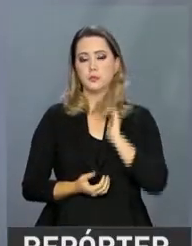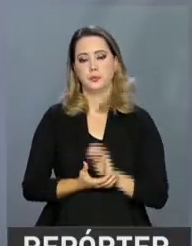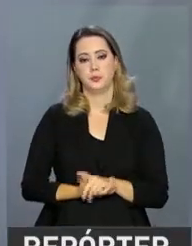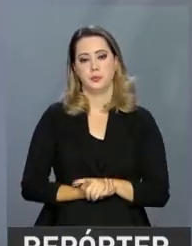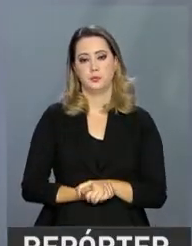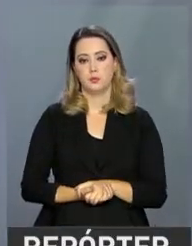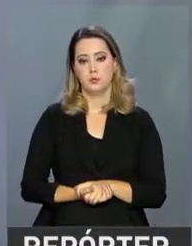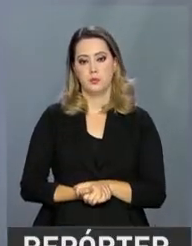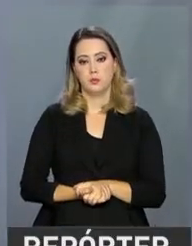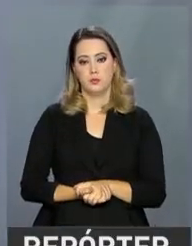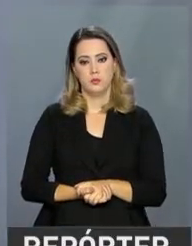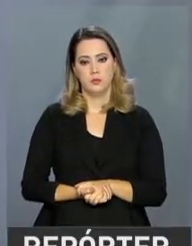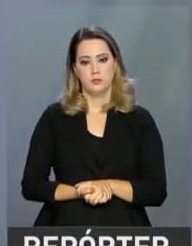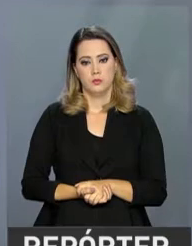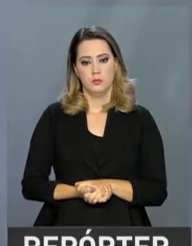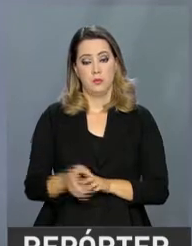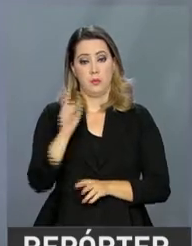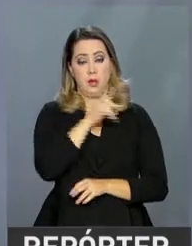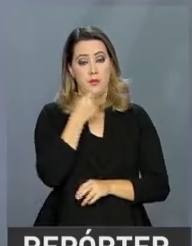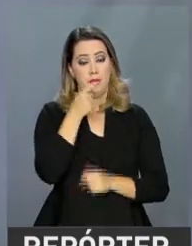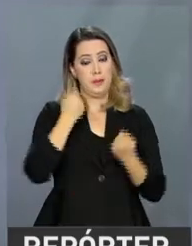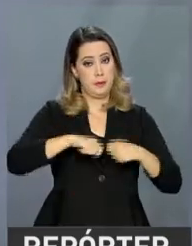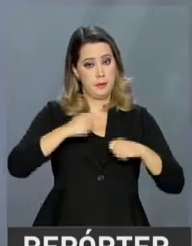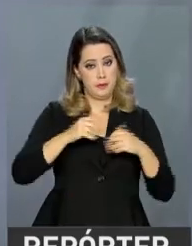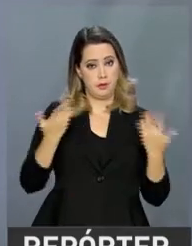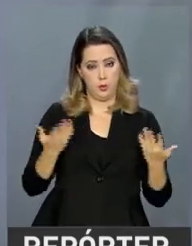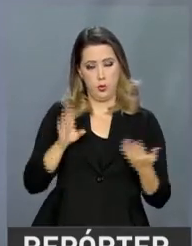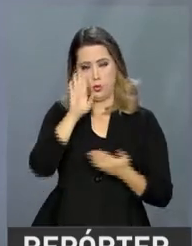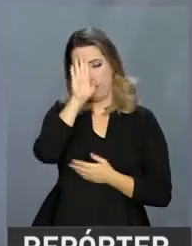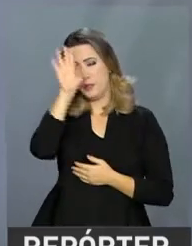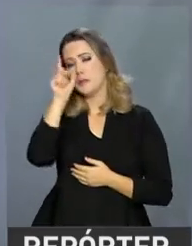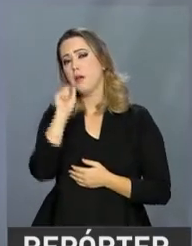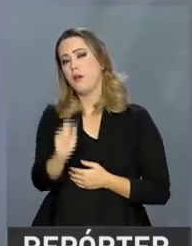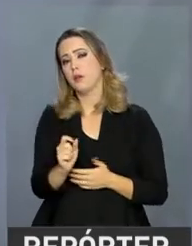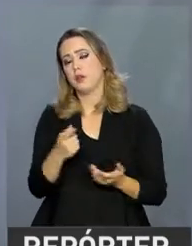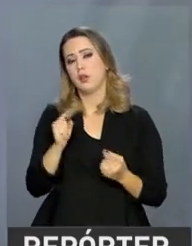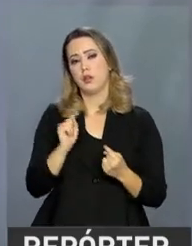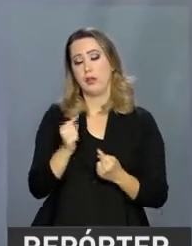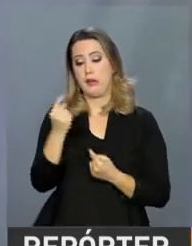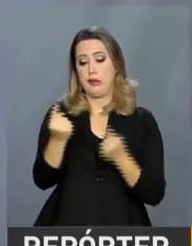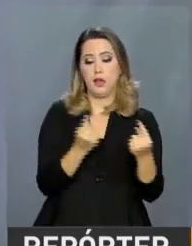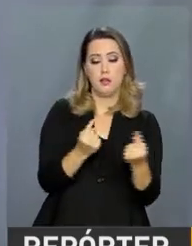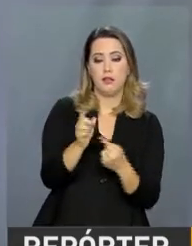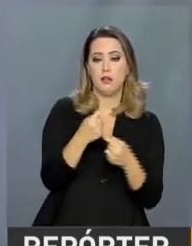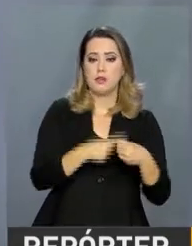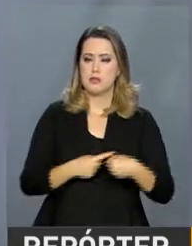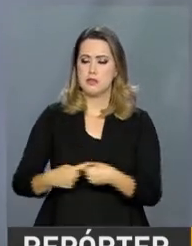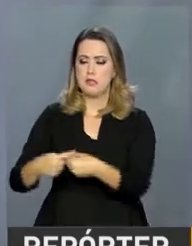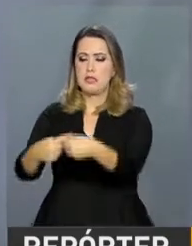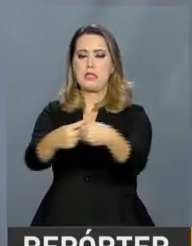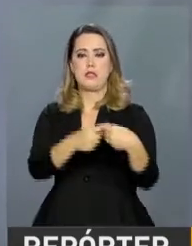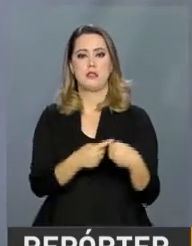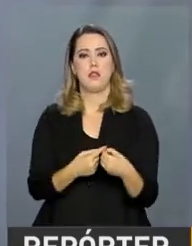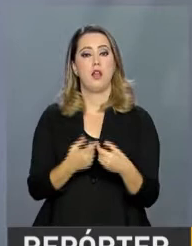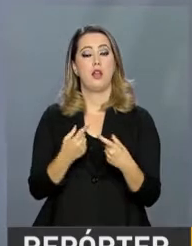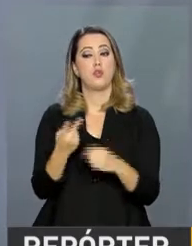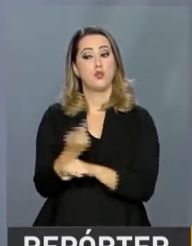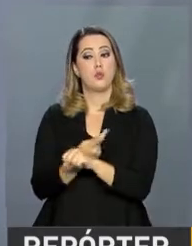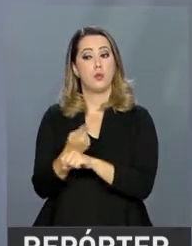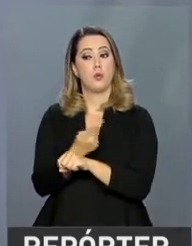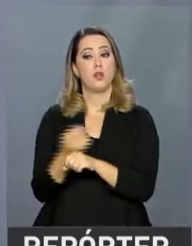as iniciativas individuais dos municípios cada um procura novas tecnologias adquirir novos